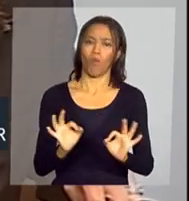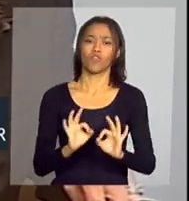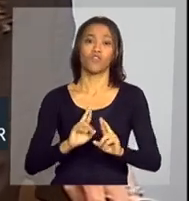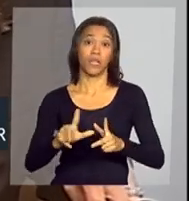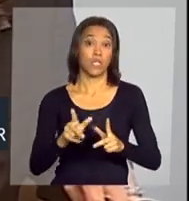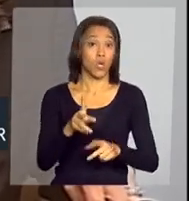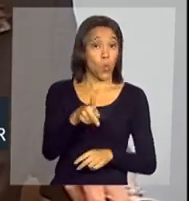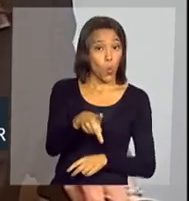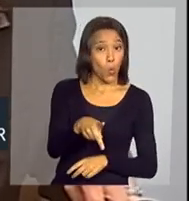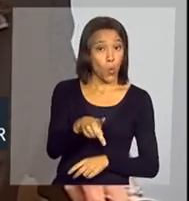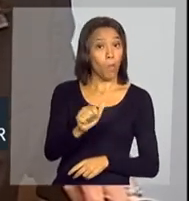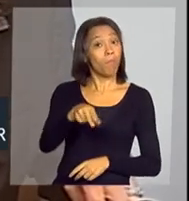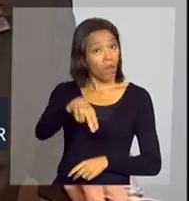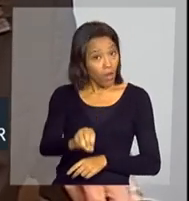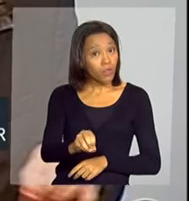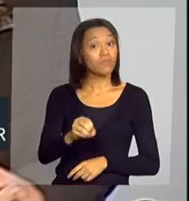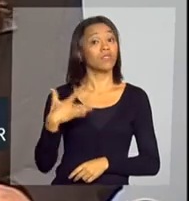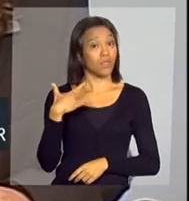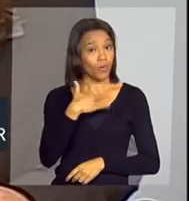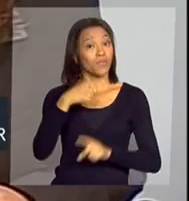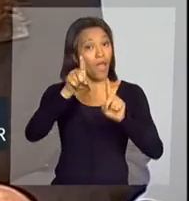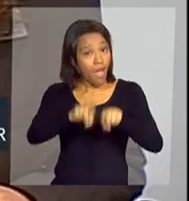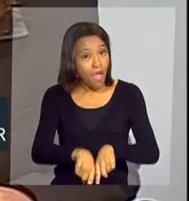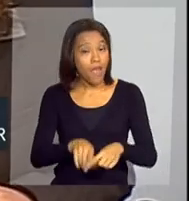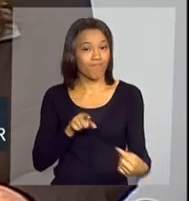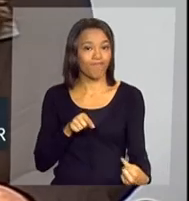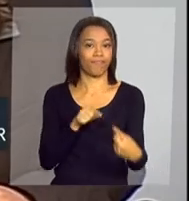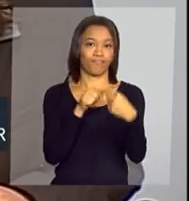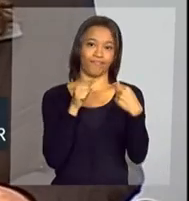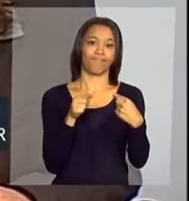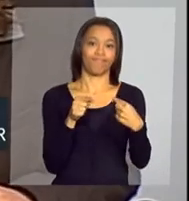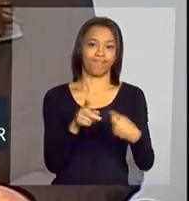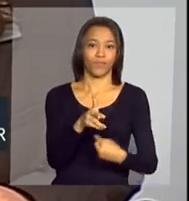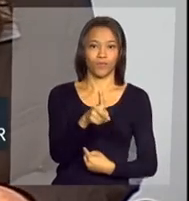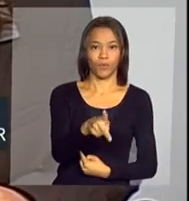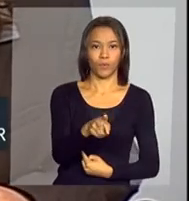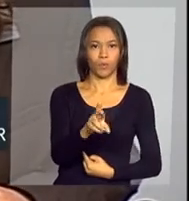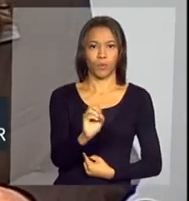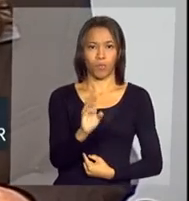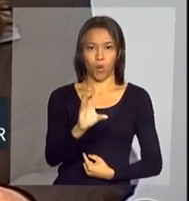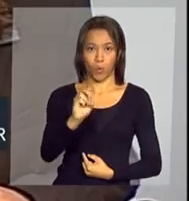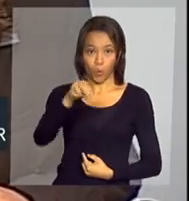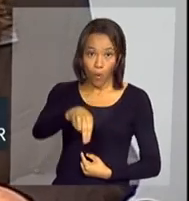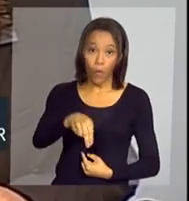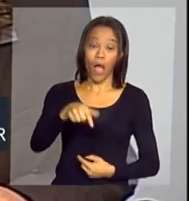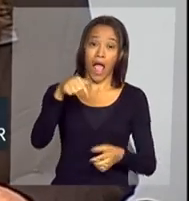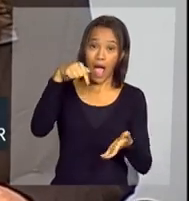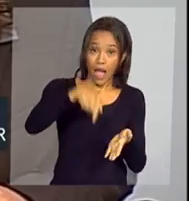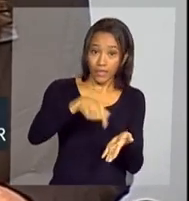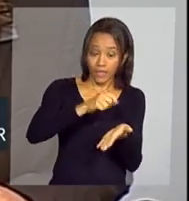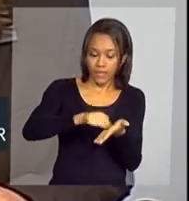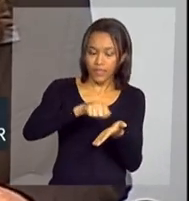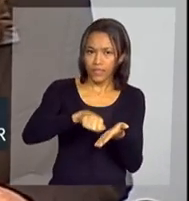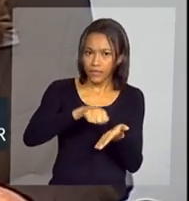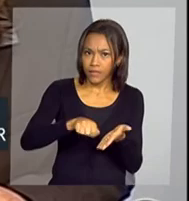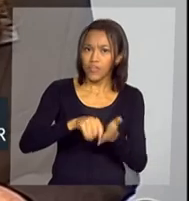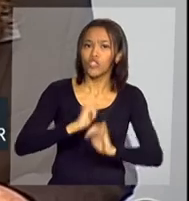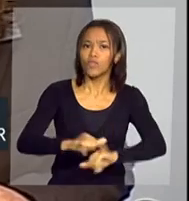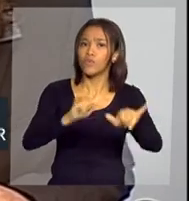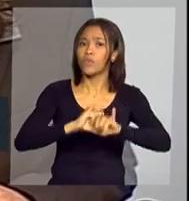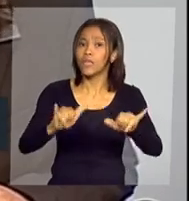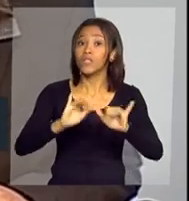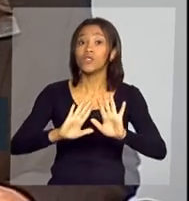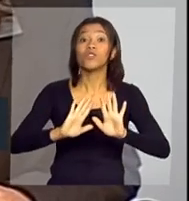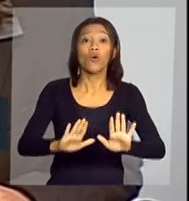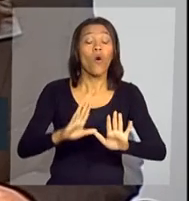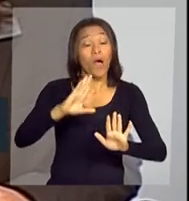plano de saúde é uma relação de consumo aqui no boletim Nós demos destaques para os assuntos mais